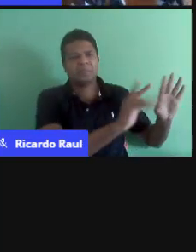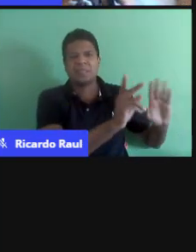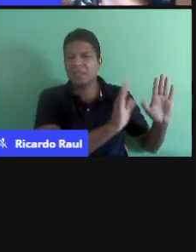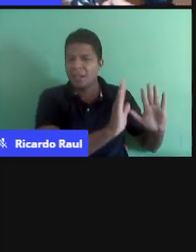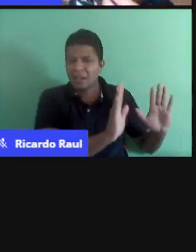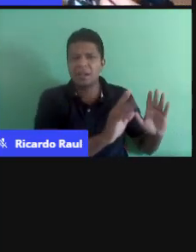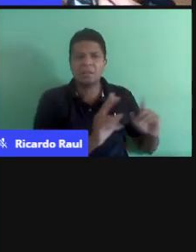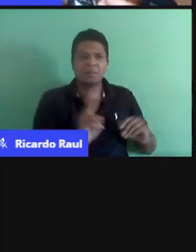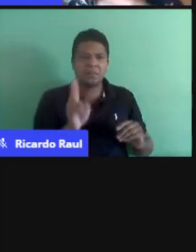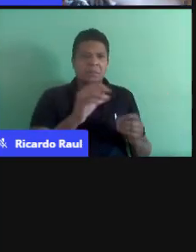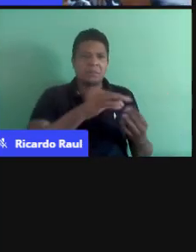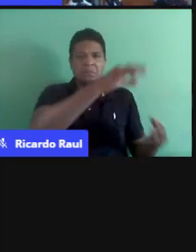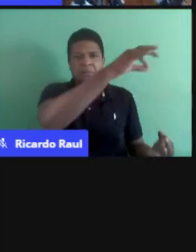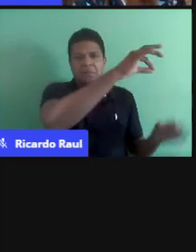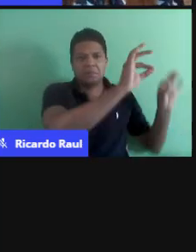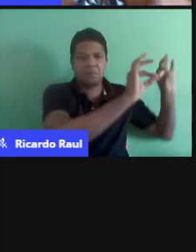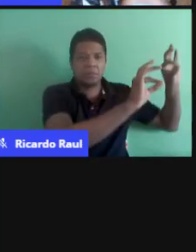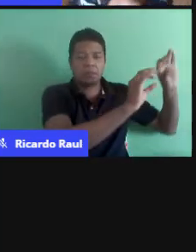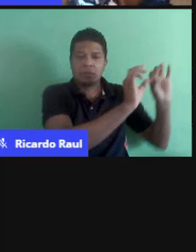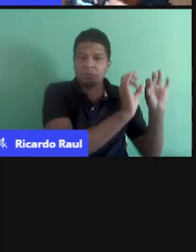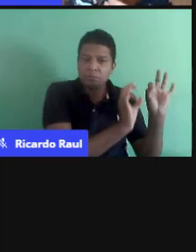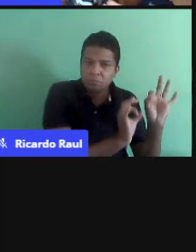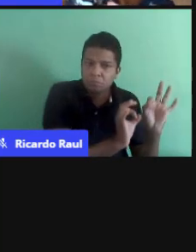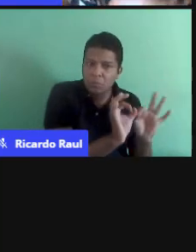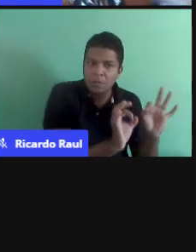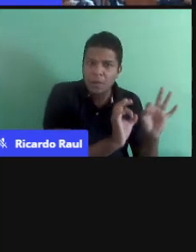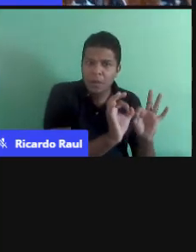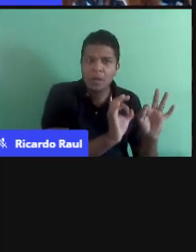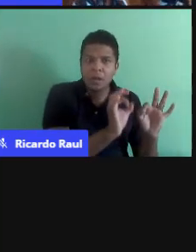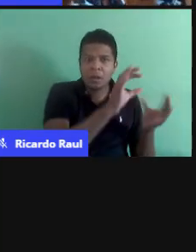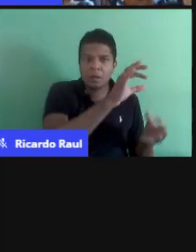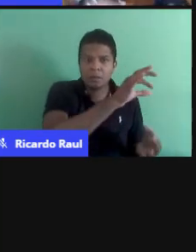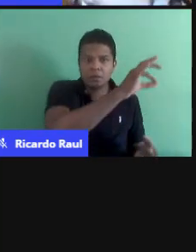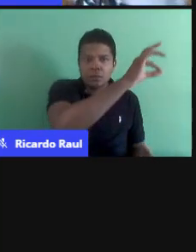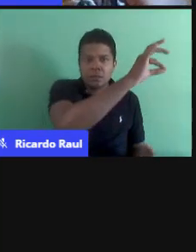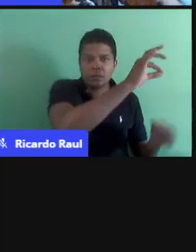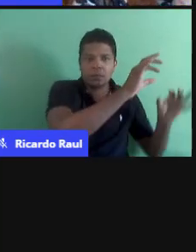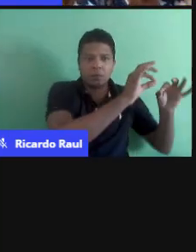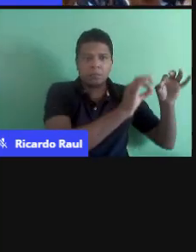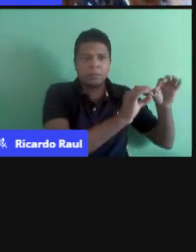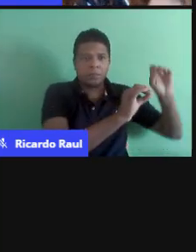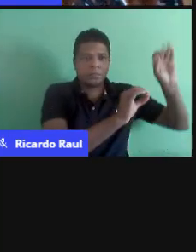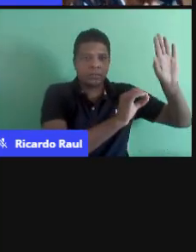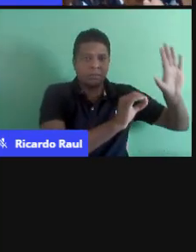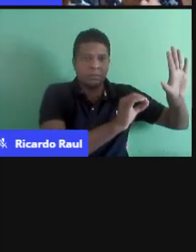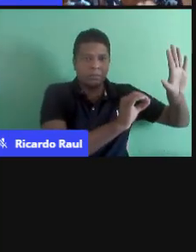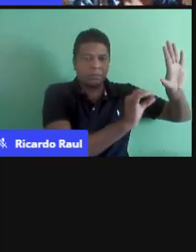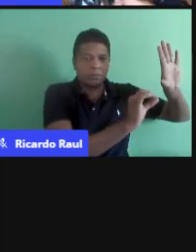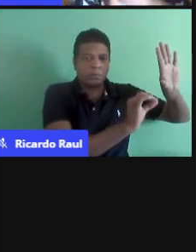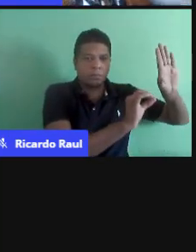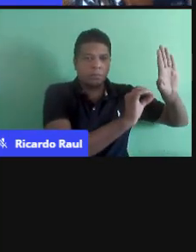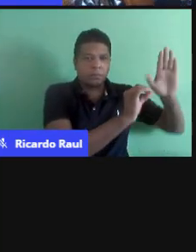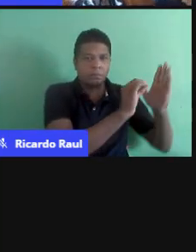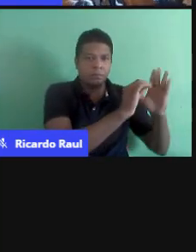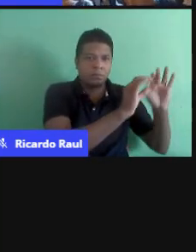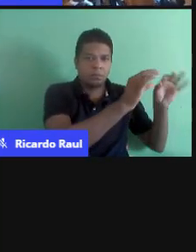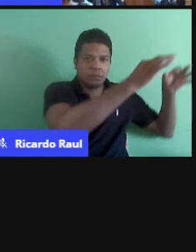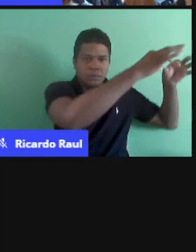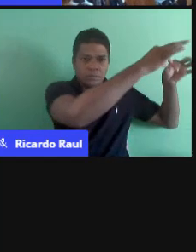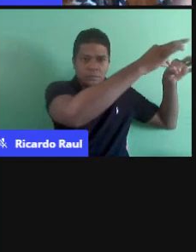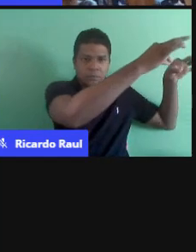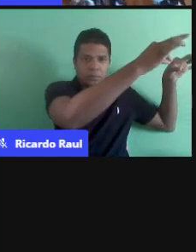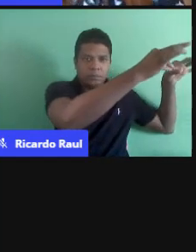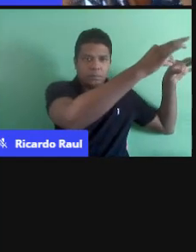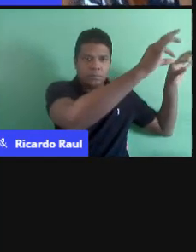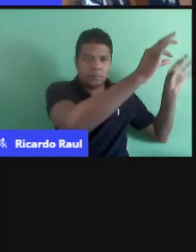qualquer parede, mas preparar o lugar, preparar um painel, preparar uma parede para que